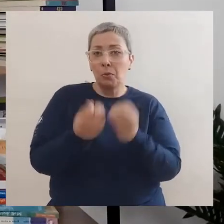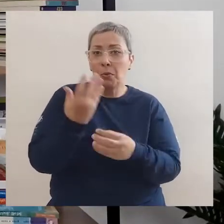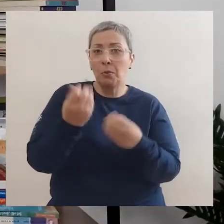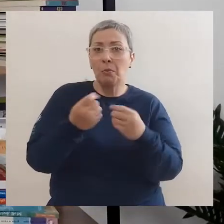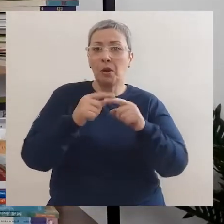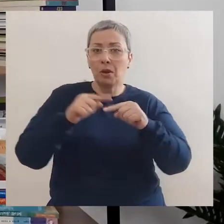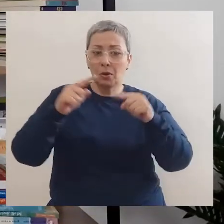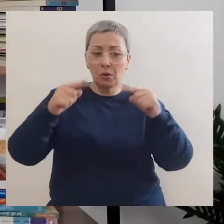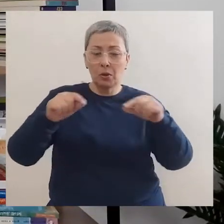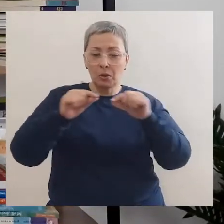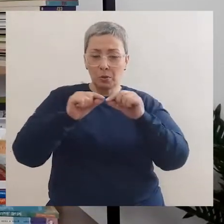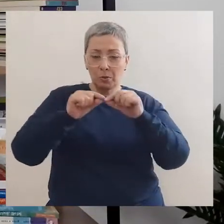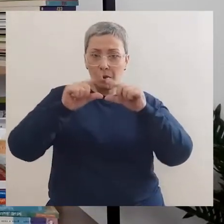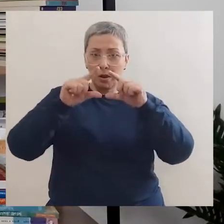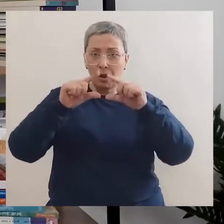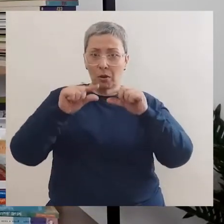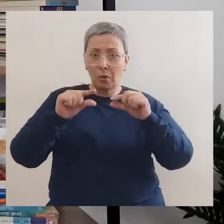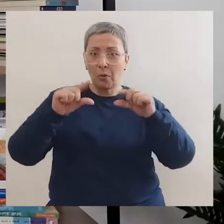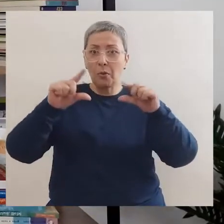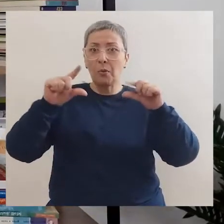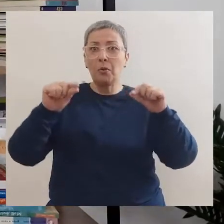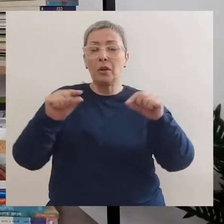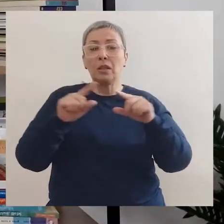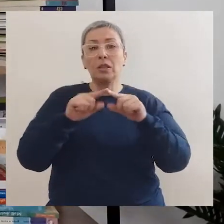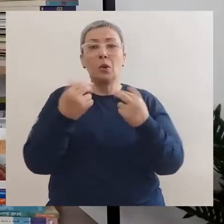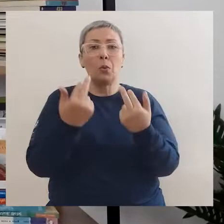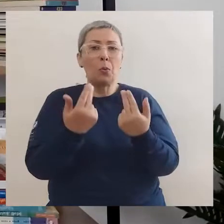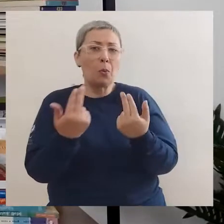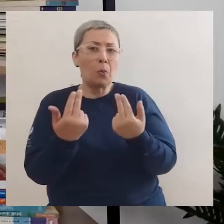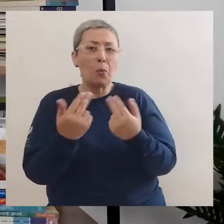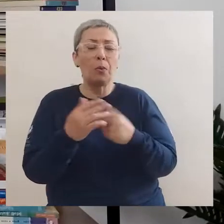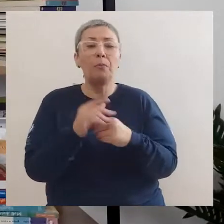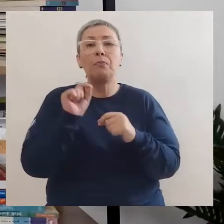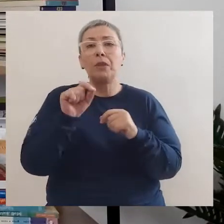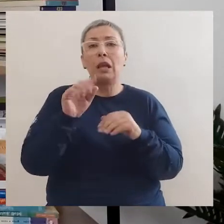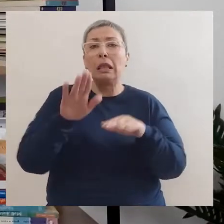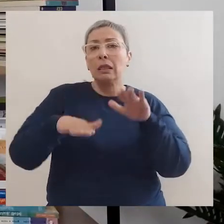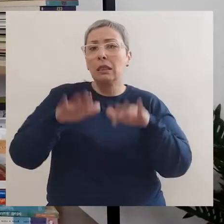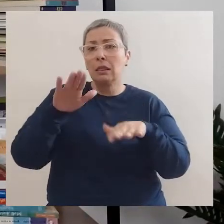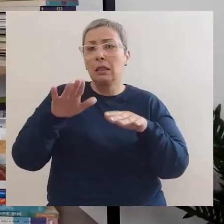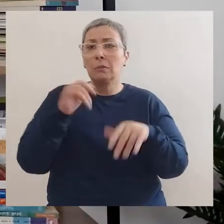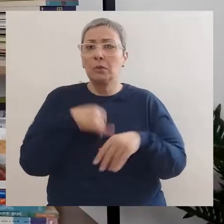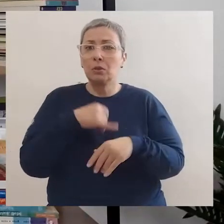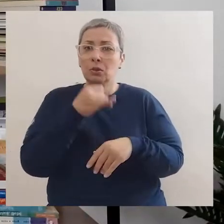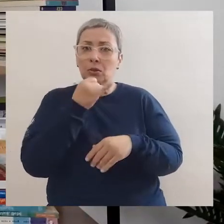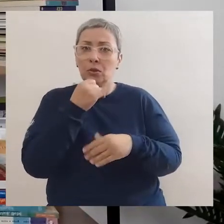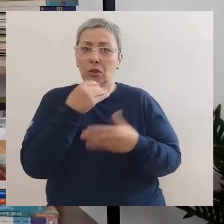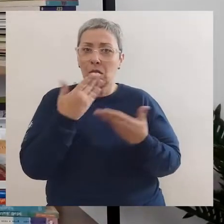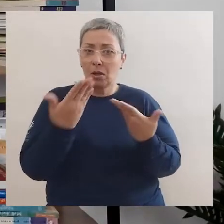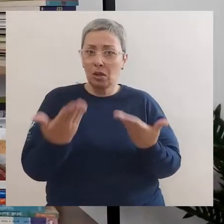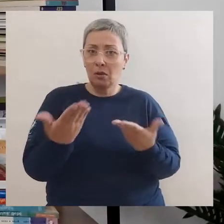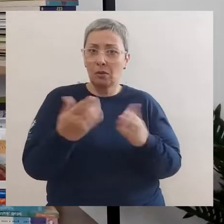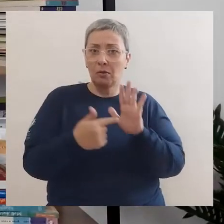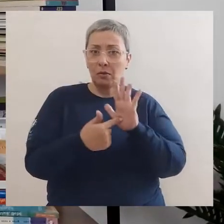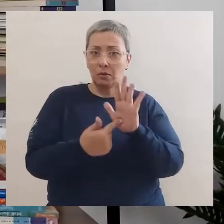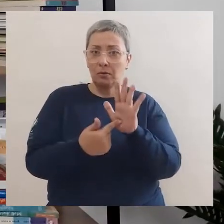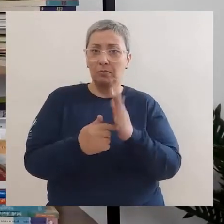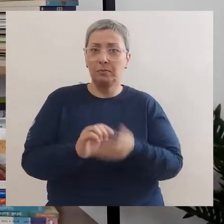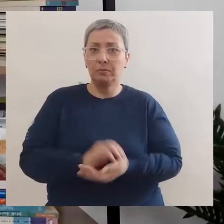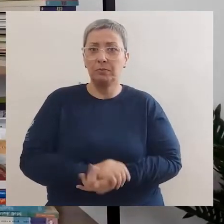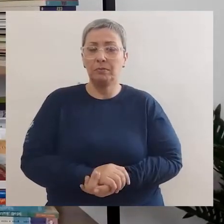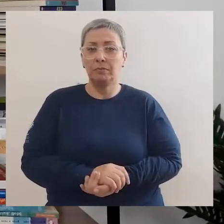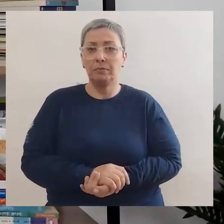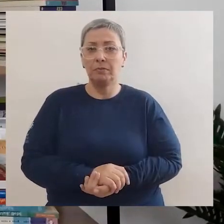repetidas vezes, repetindo as linhas, e a gente tem um grafismo, né, produzindo linhas com distâncias mais ou menos